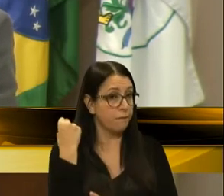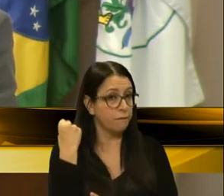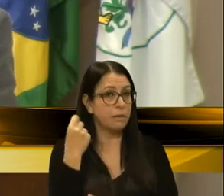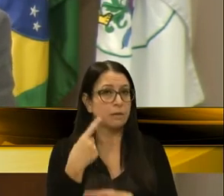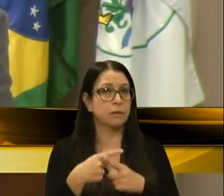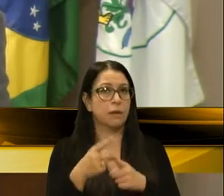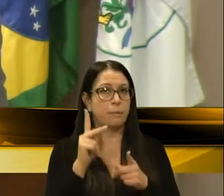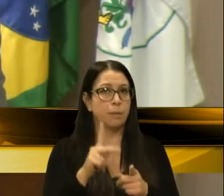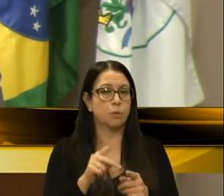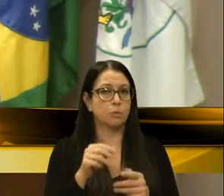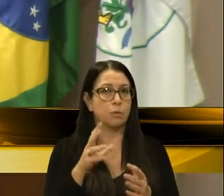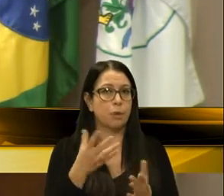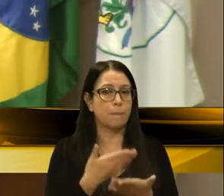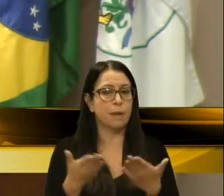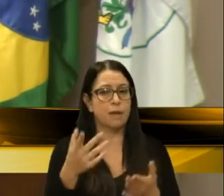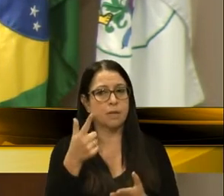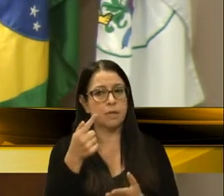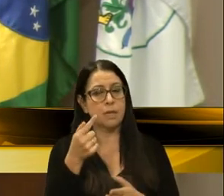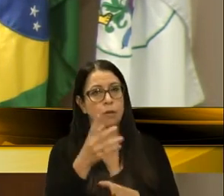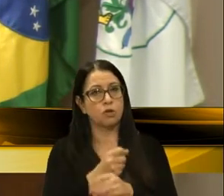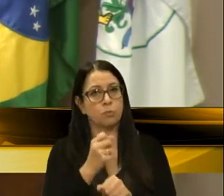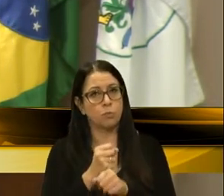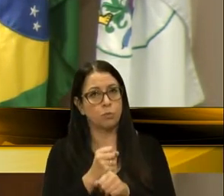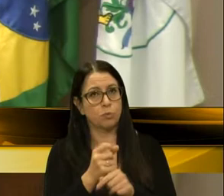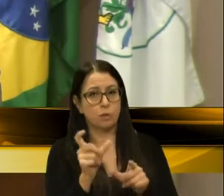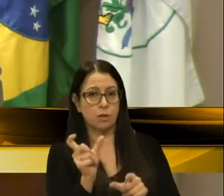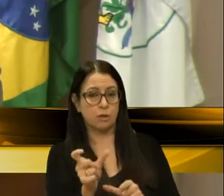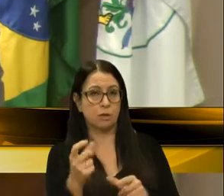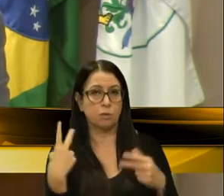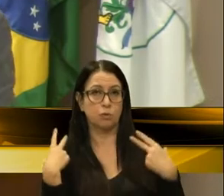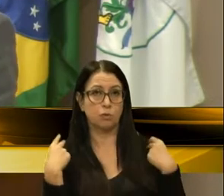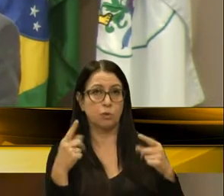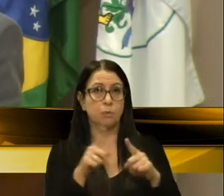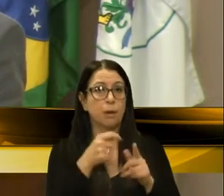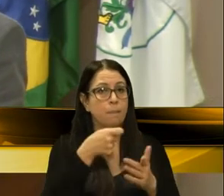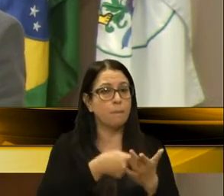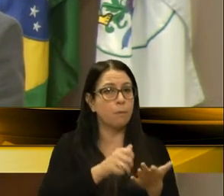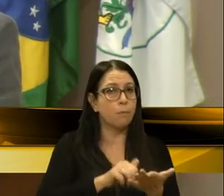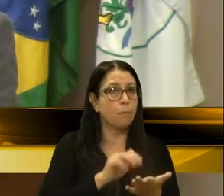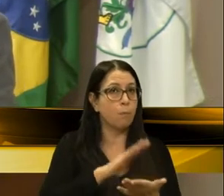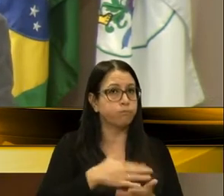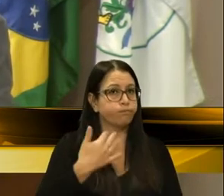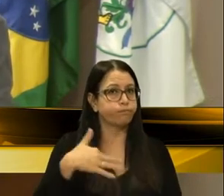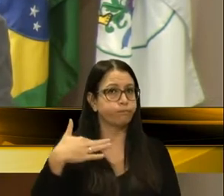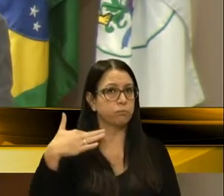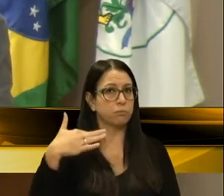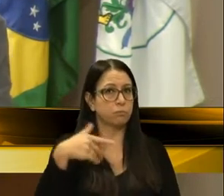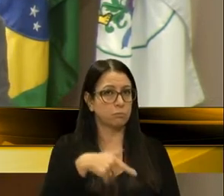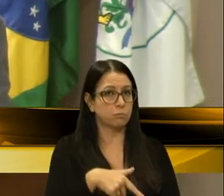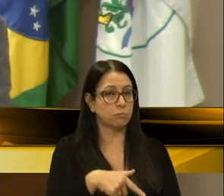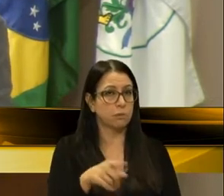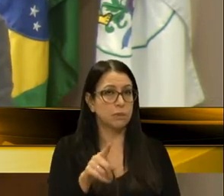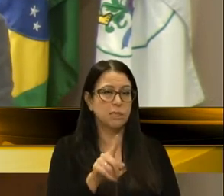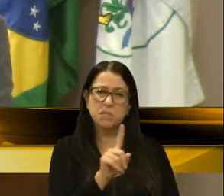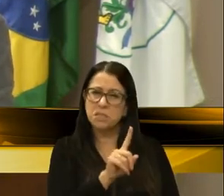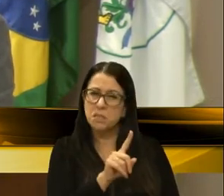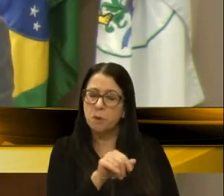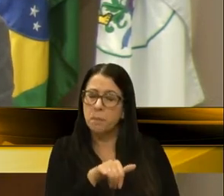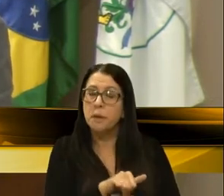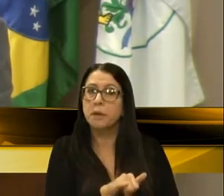pessoa leva 7 pontos na carteira e paga uma multa pesada. Se não me falha a